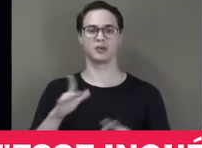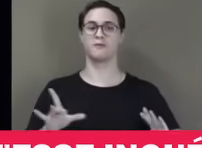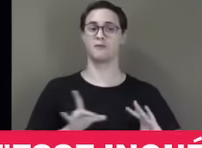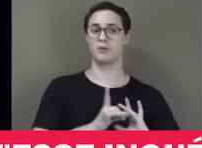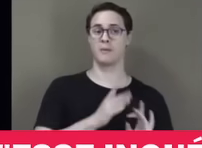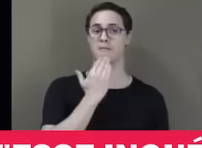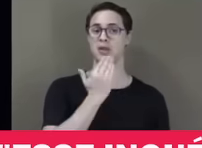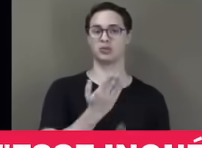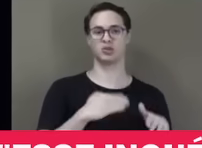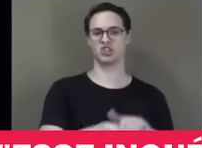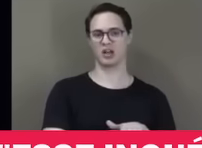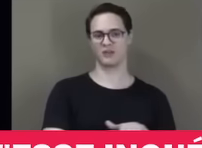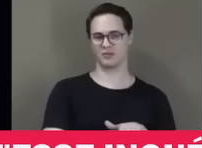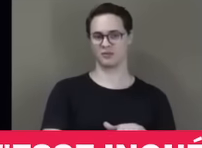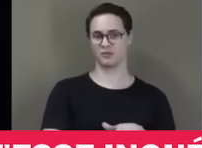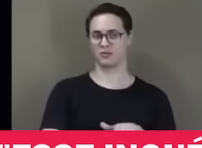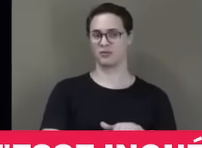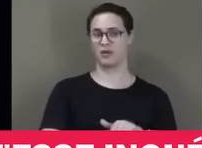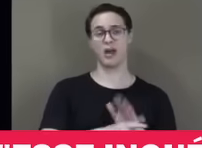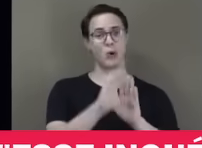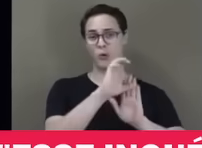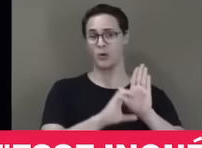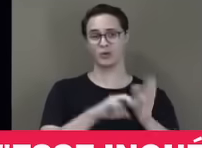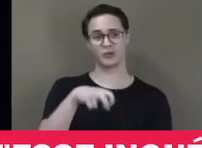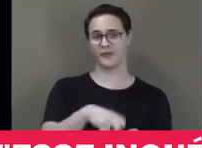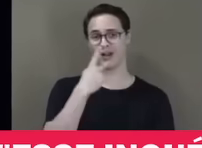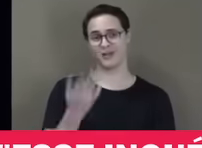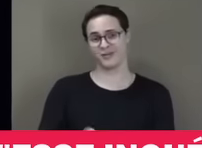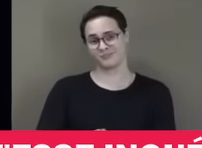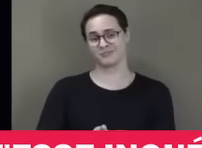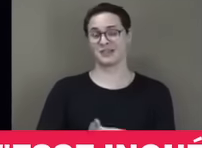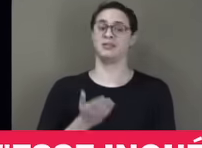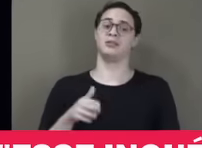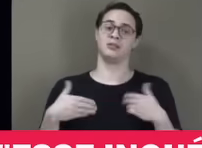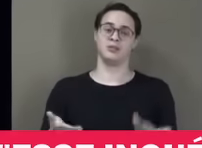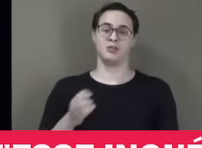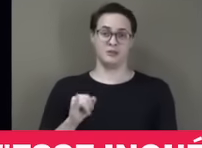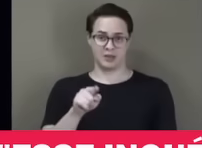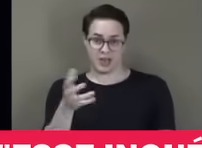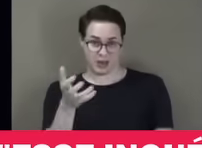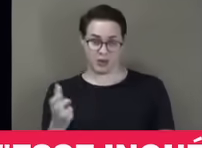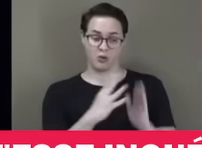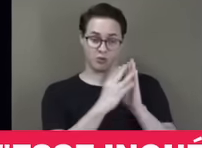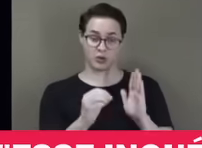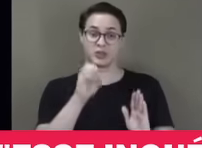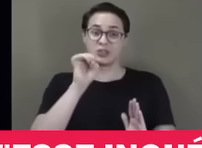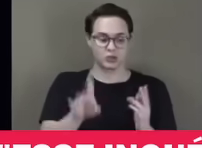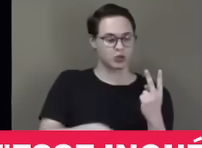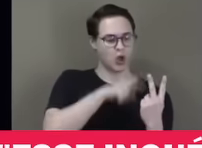ao pedido de arquivamento. Quem diz isso? O Código vigente. Então, se o senhor deseja um modelo em que o Ministério Público